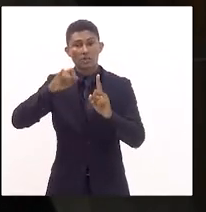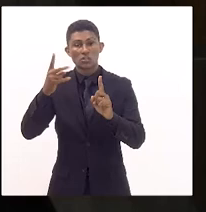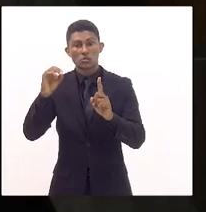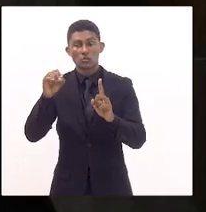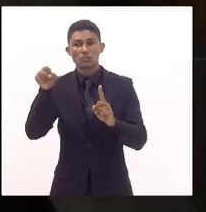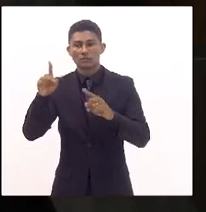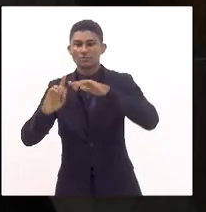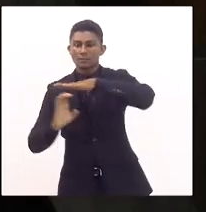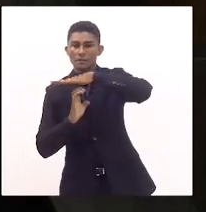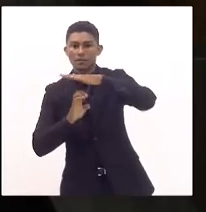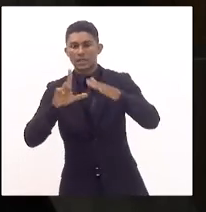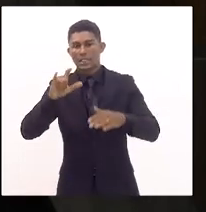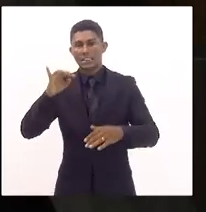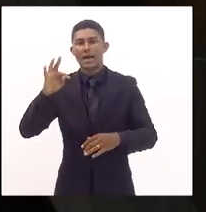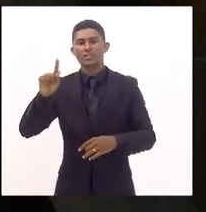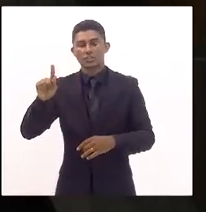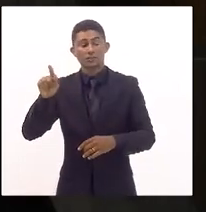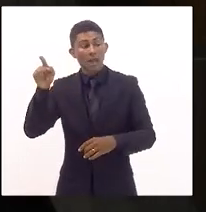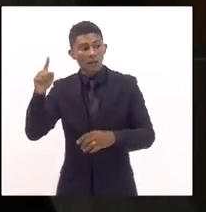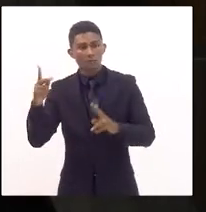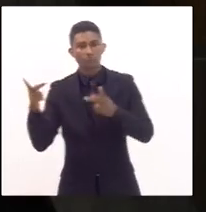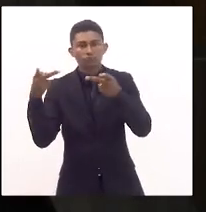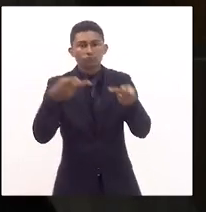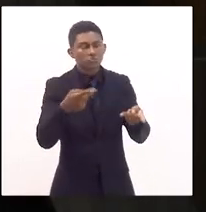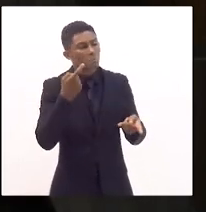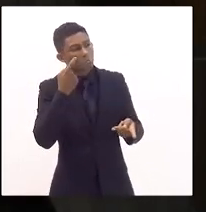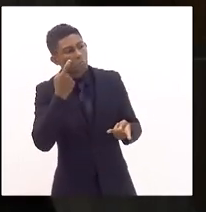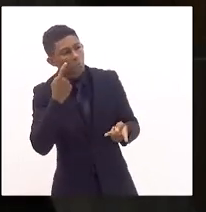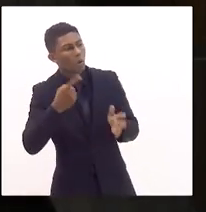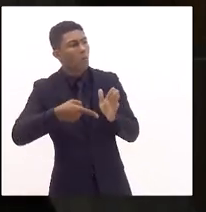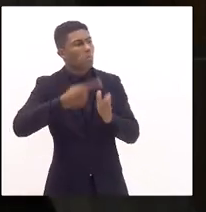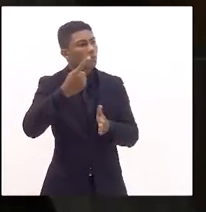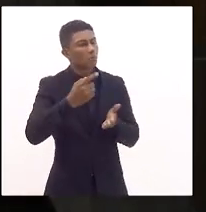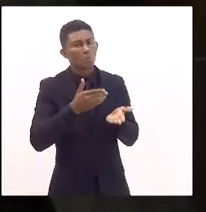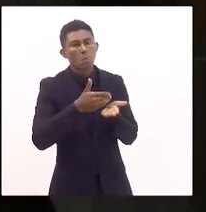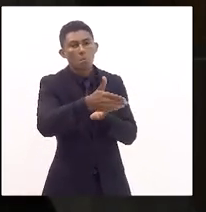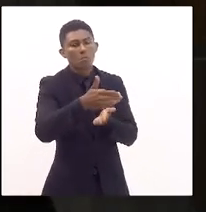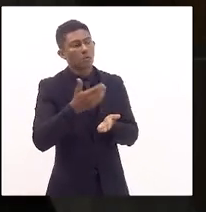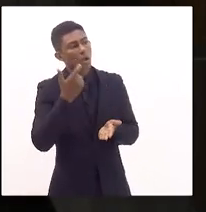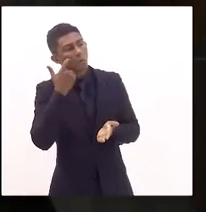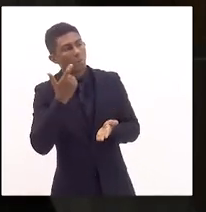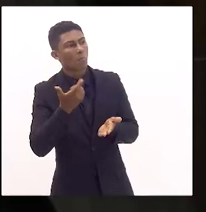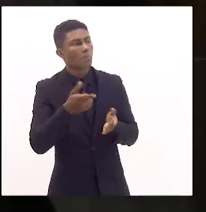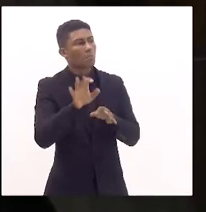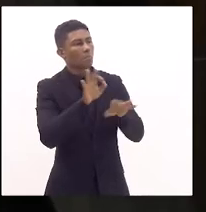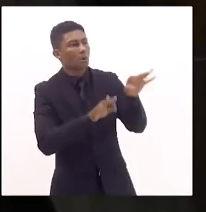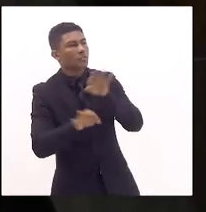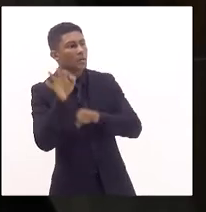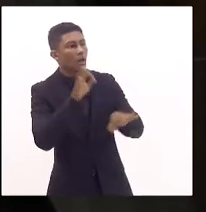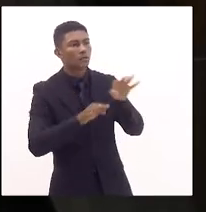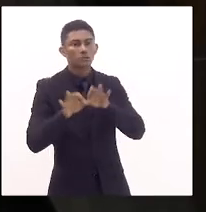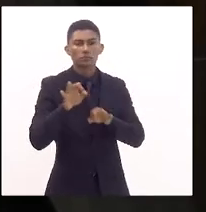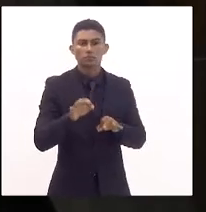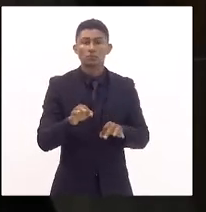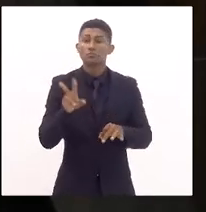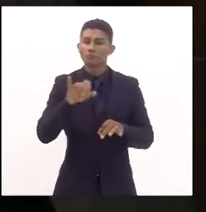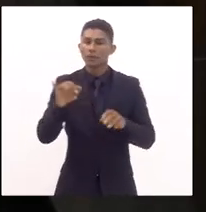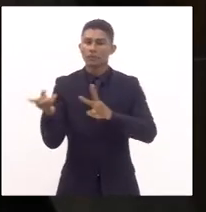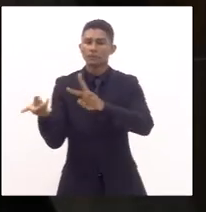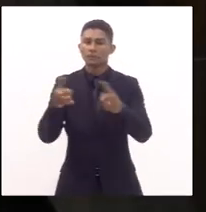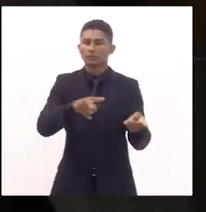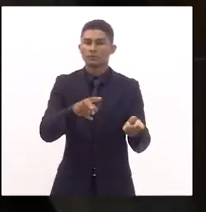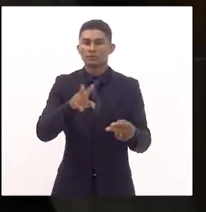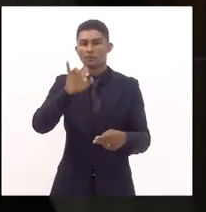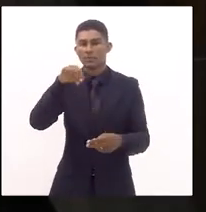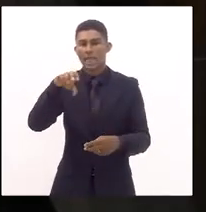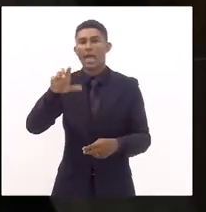então, a primeira etapa técnica com vistas ao projeto que ela vai encaminhar ao INEA, de